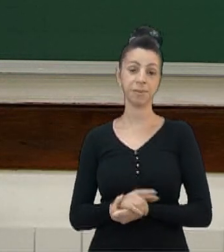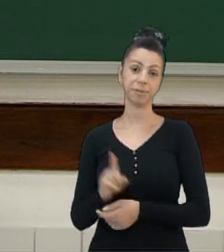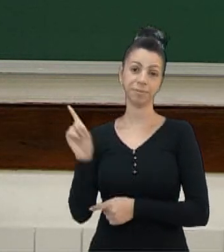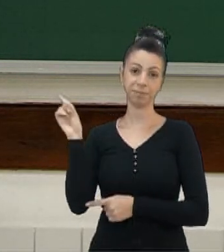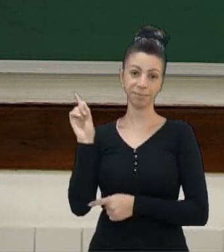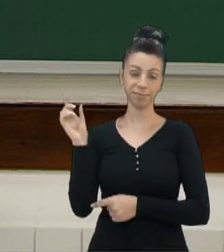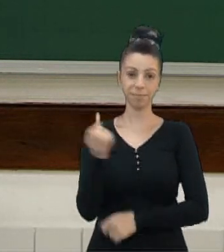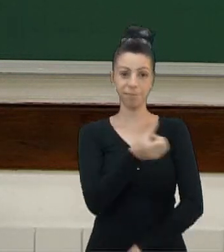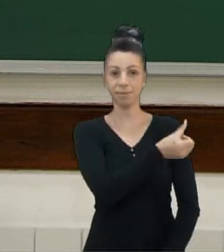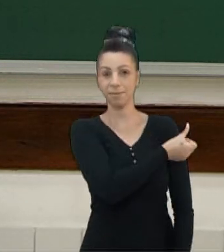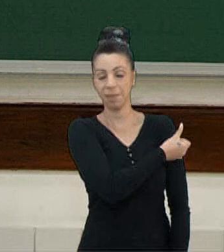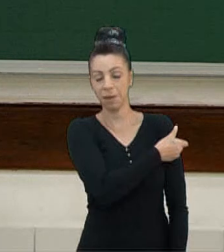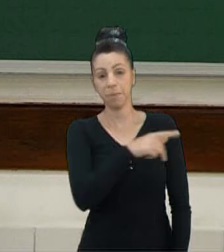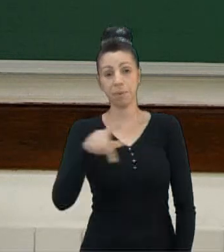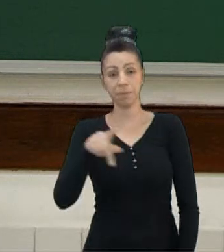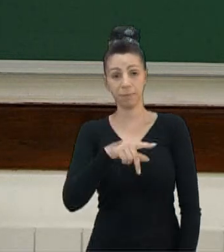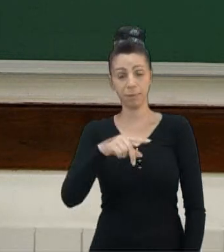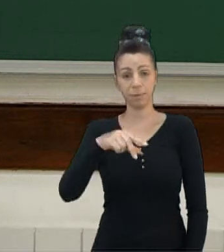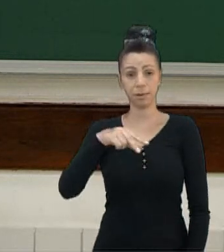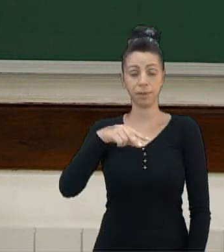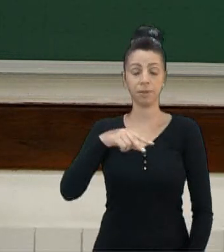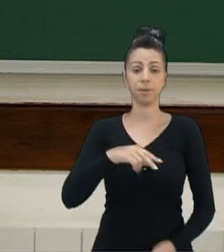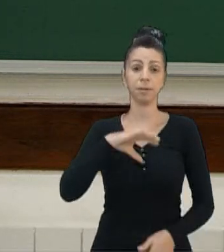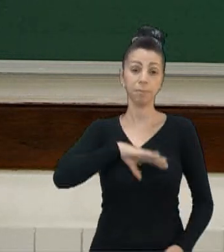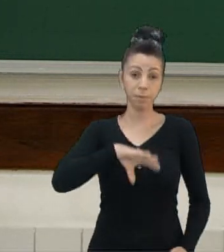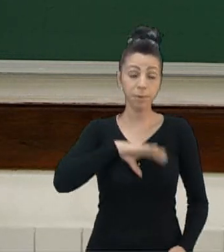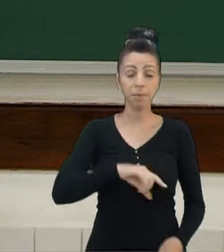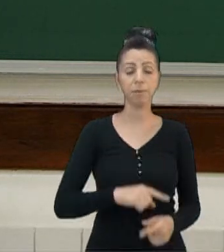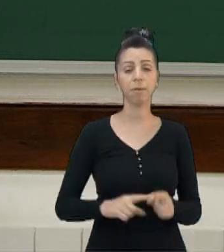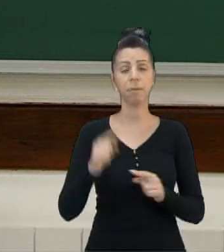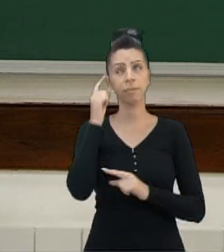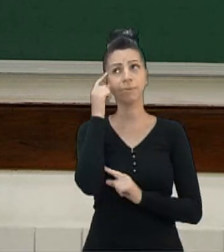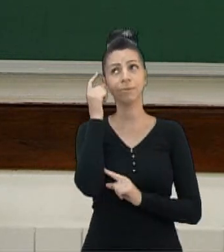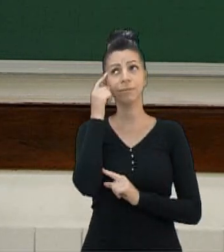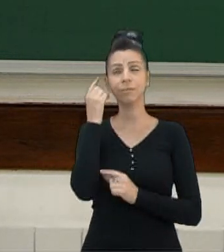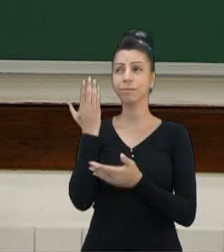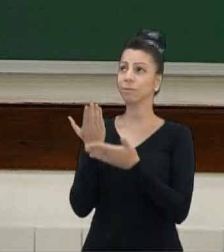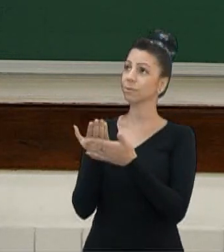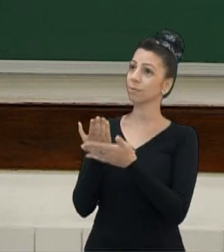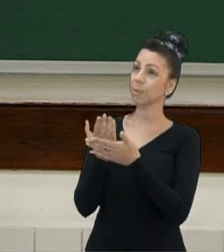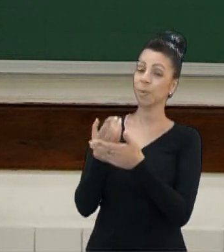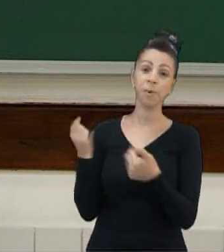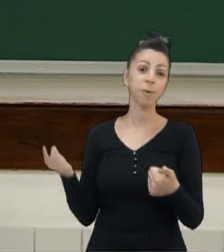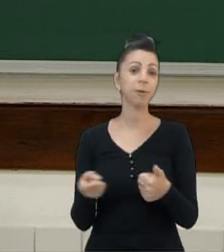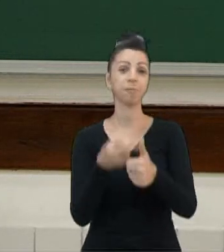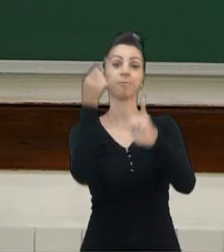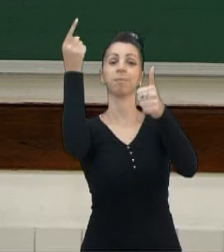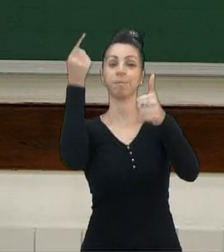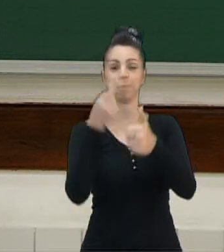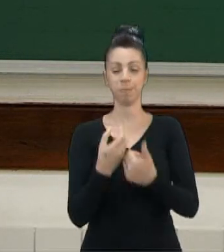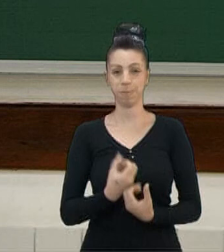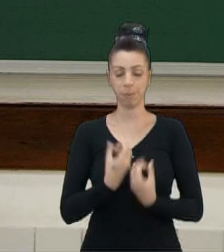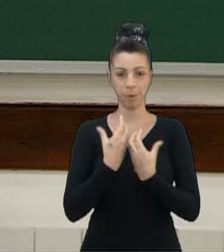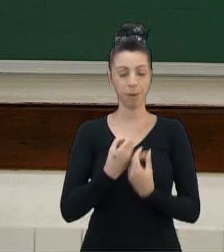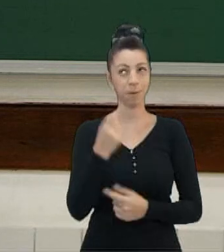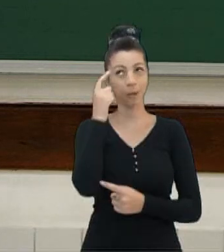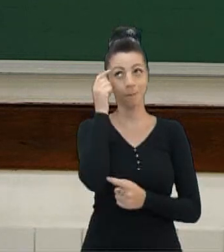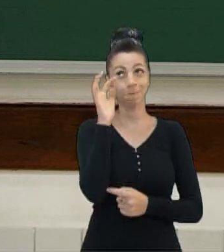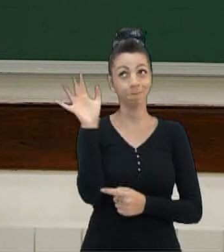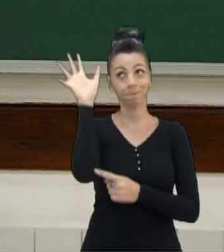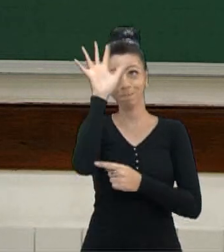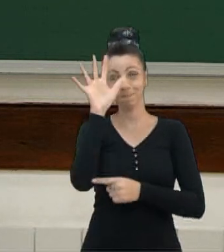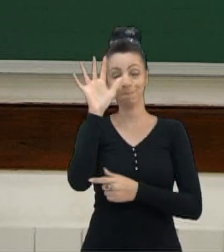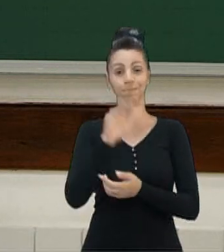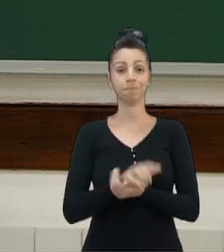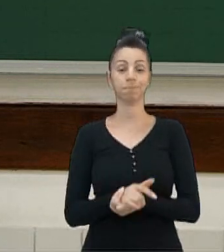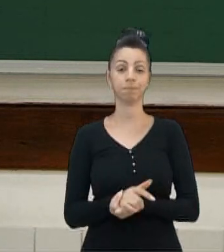série com uma professora de português e quando eu fui pensar essa aula, foi o primeiro poema que me veio à mente. Né? Um